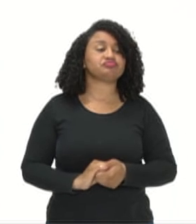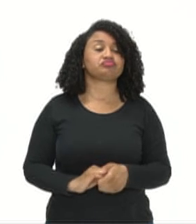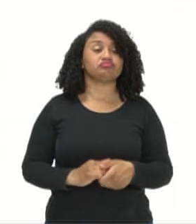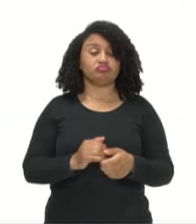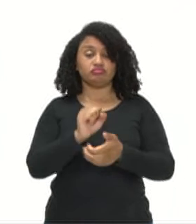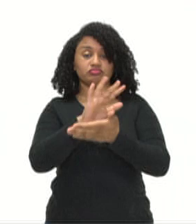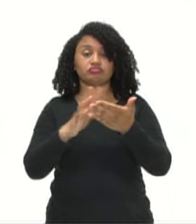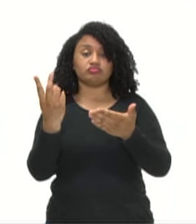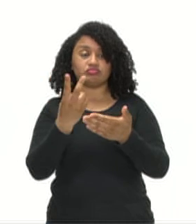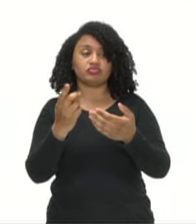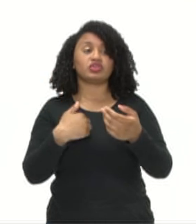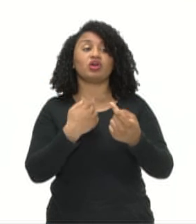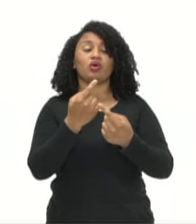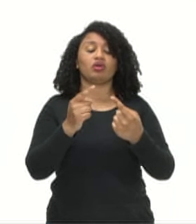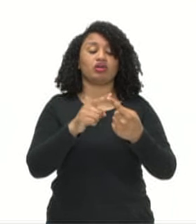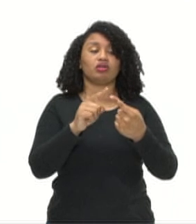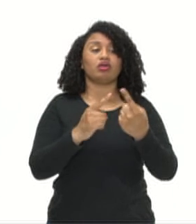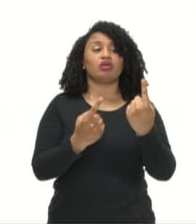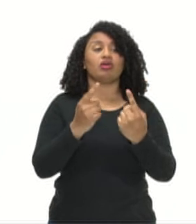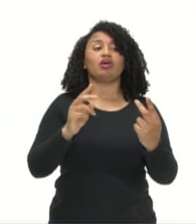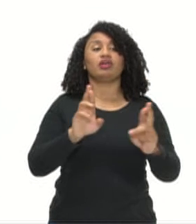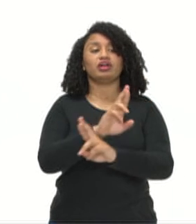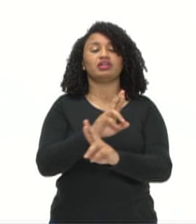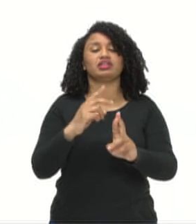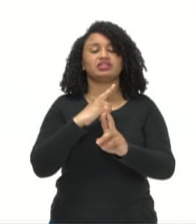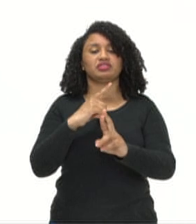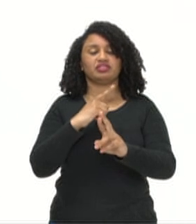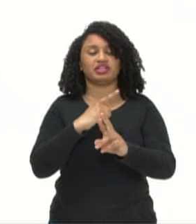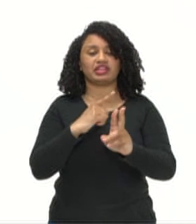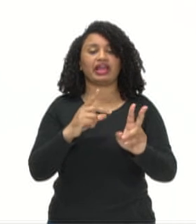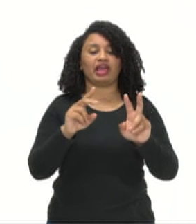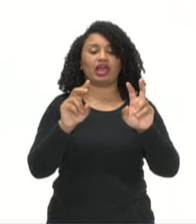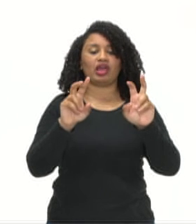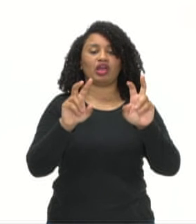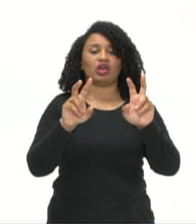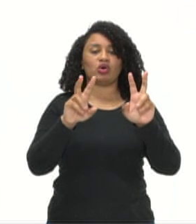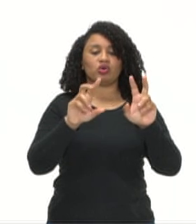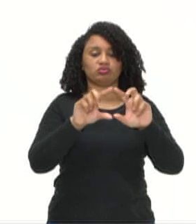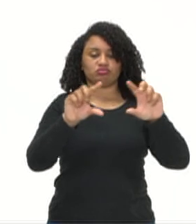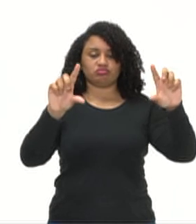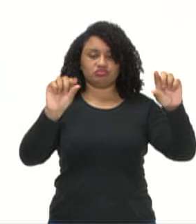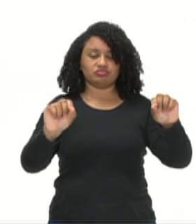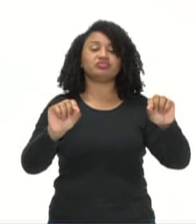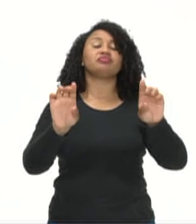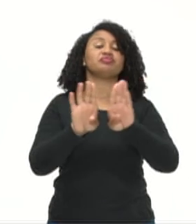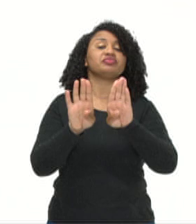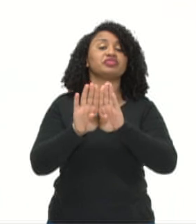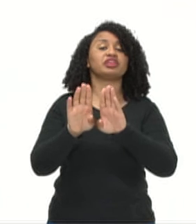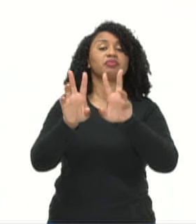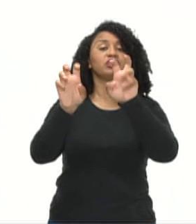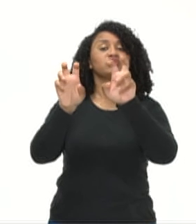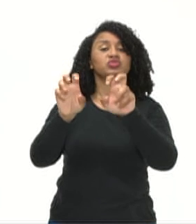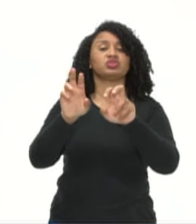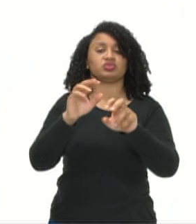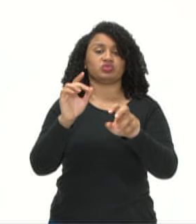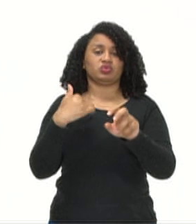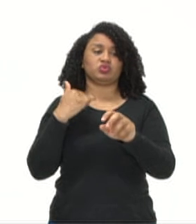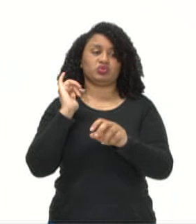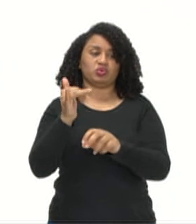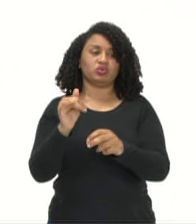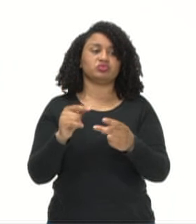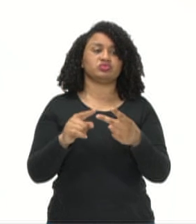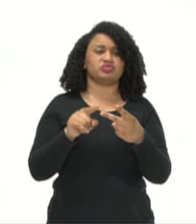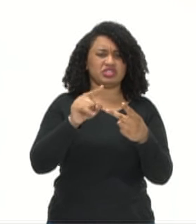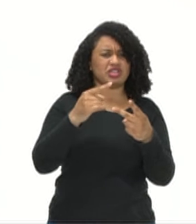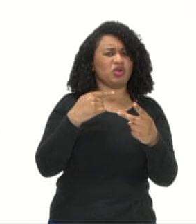entre o trecho lido e o título do romance? Você considera esse título adequado? Qual outro título você